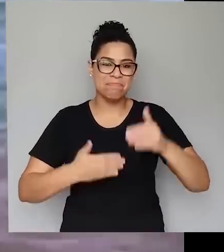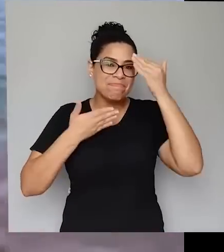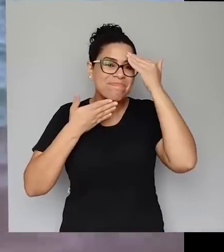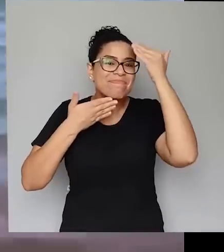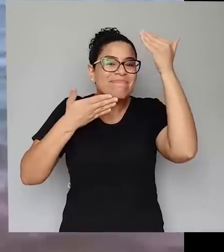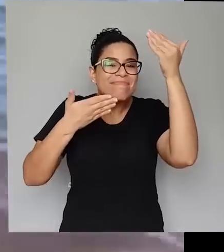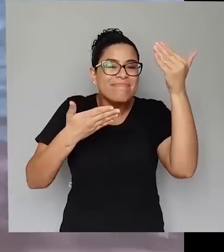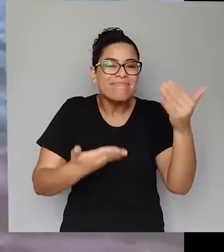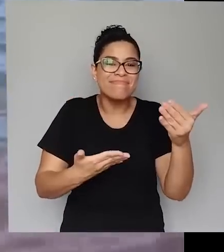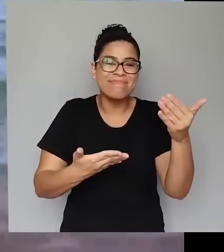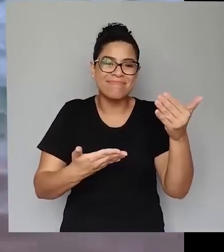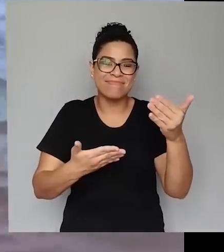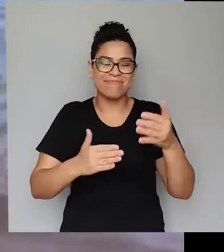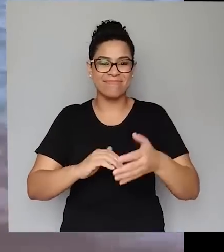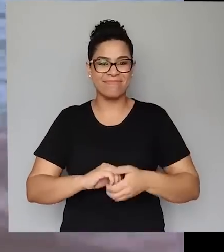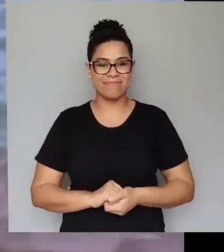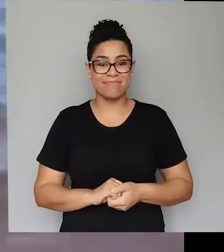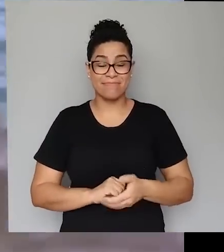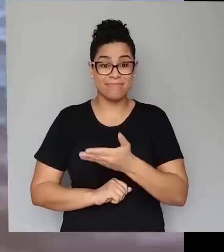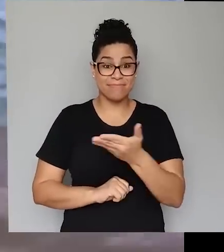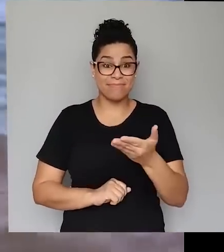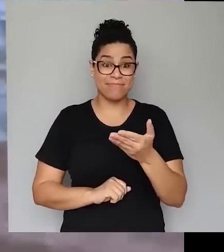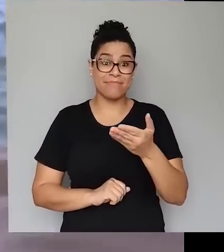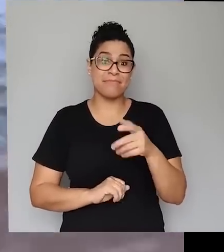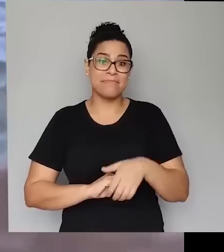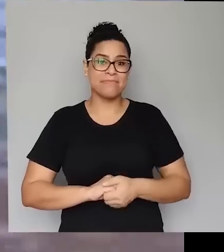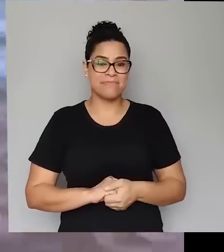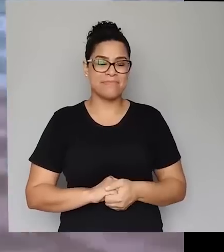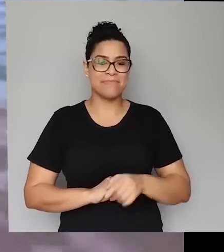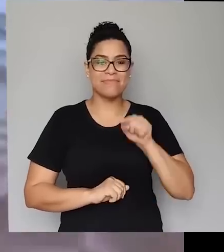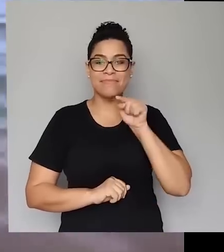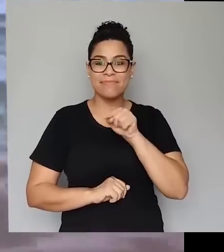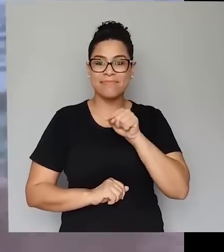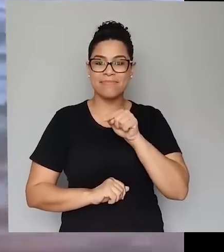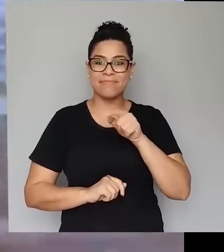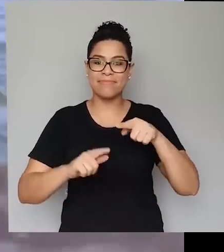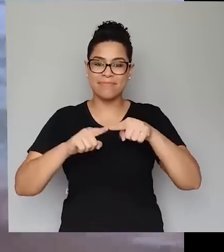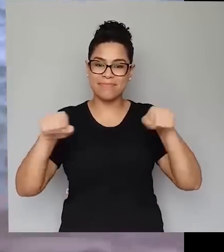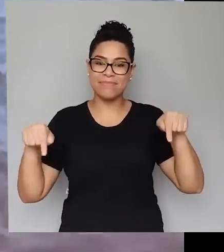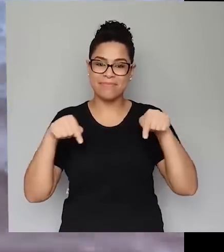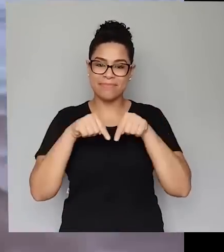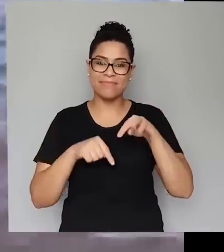much. É com você aí do estúdio, Thalita Rivers.